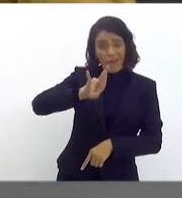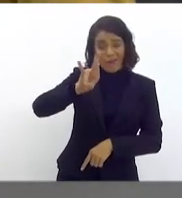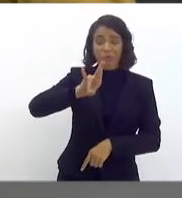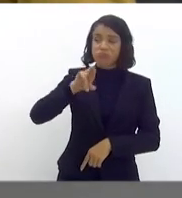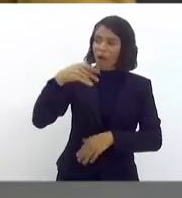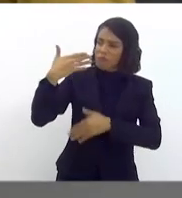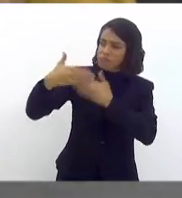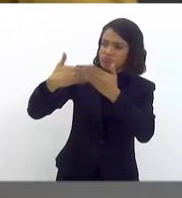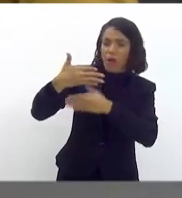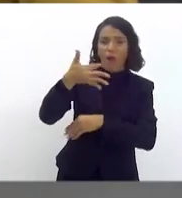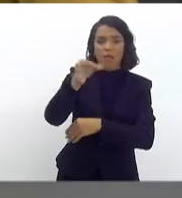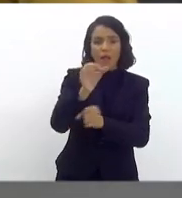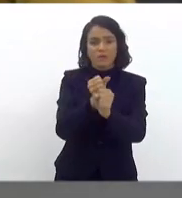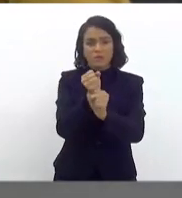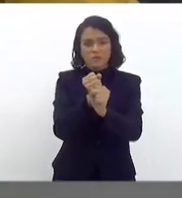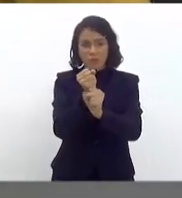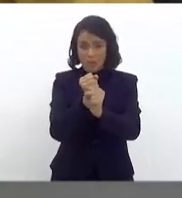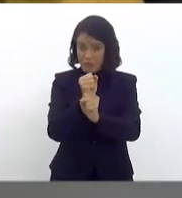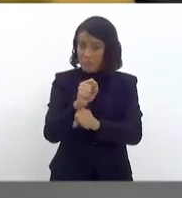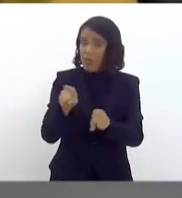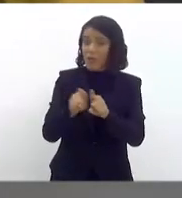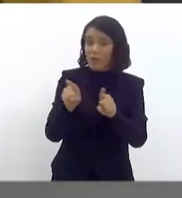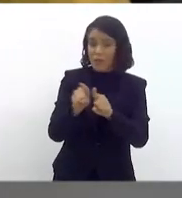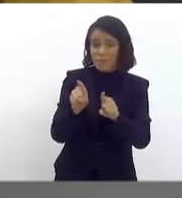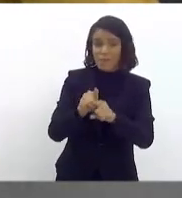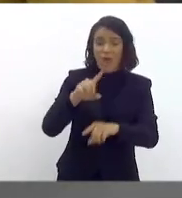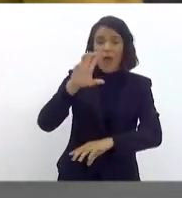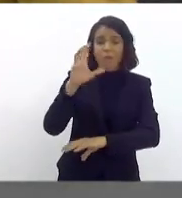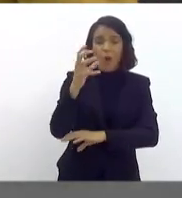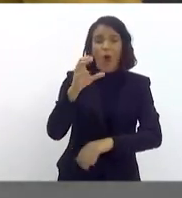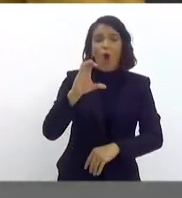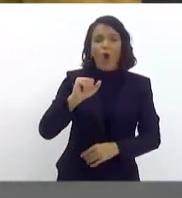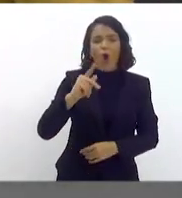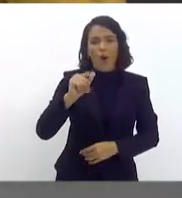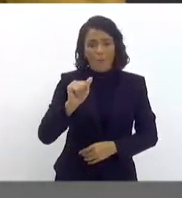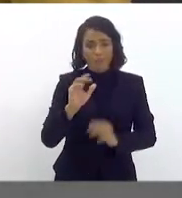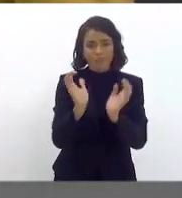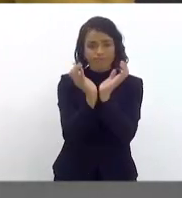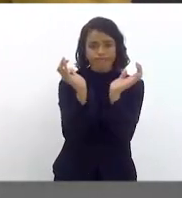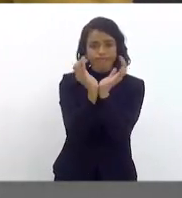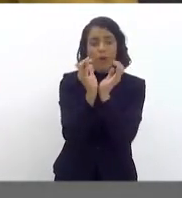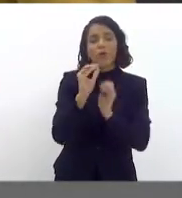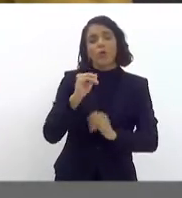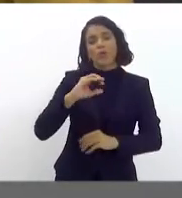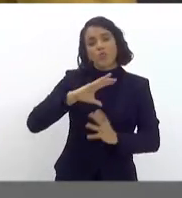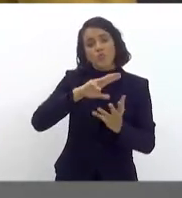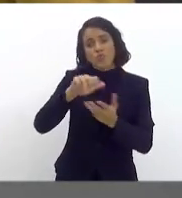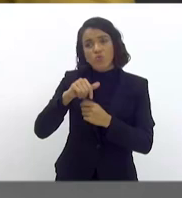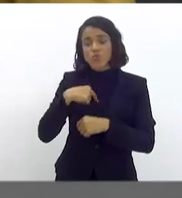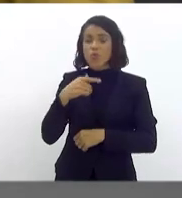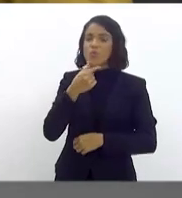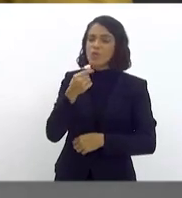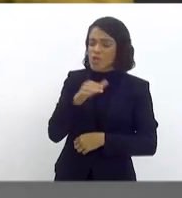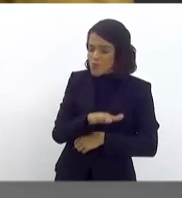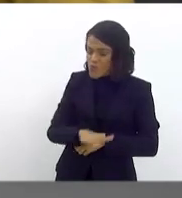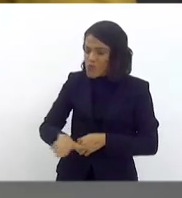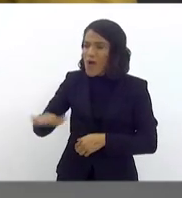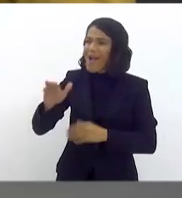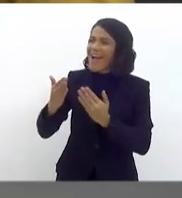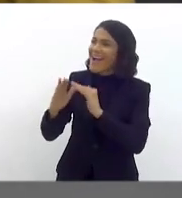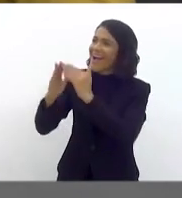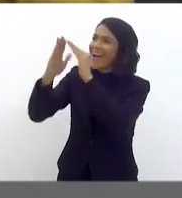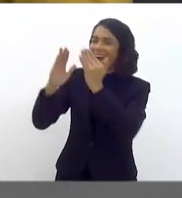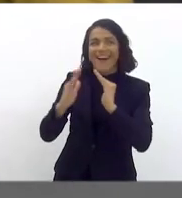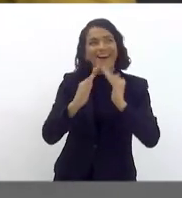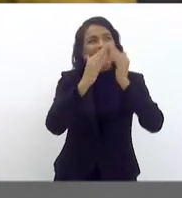para cá. Inclusive, na última Copa do Mundo, ela foi veiculada em mais de 100 países. Os meninos de comunidade que